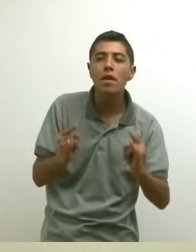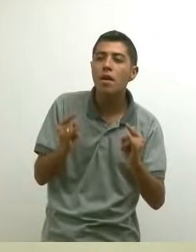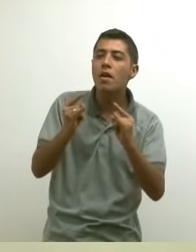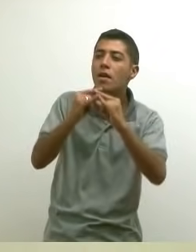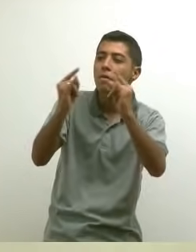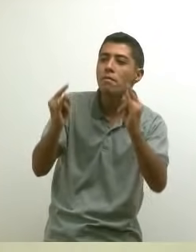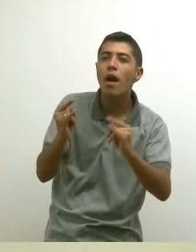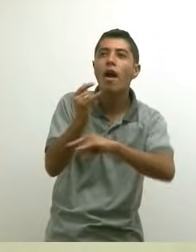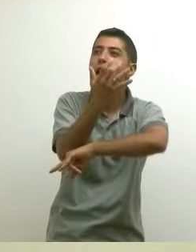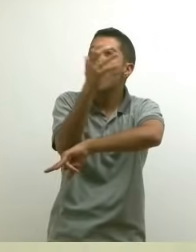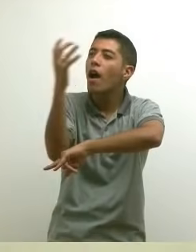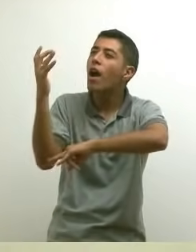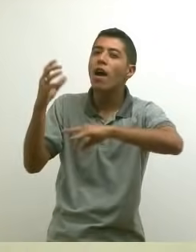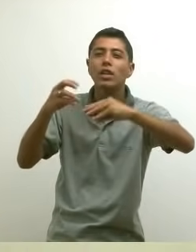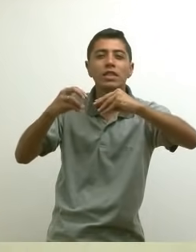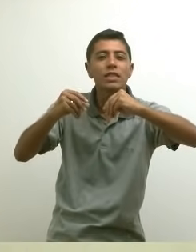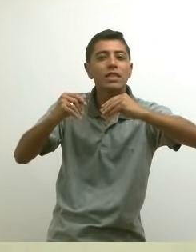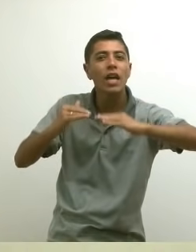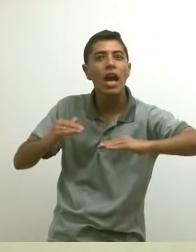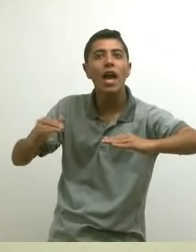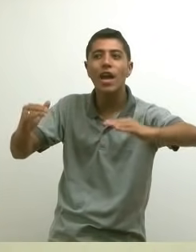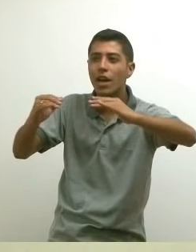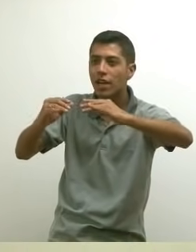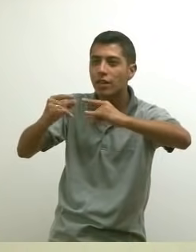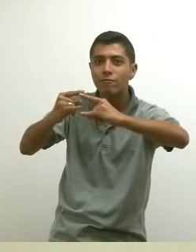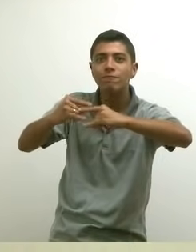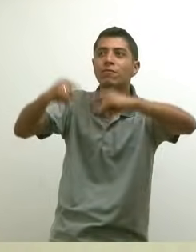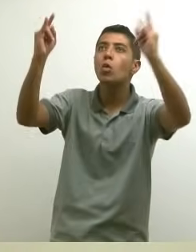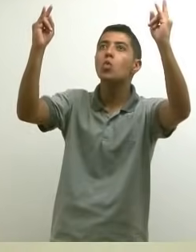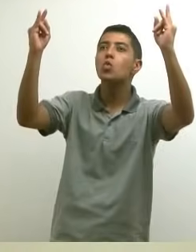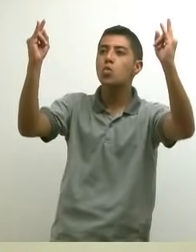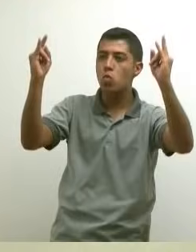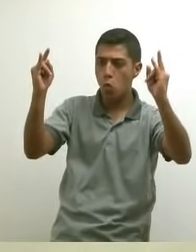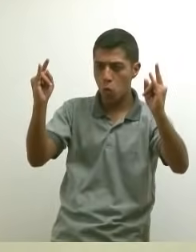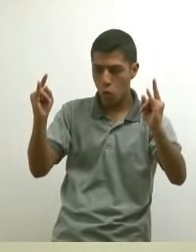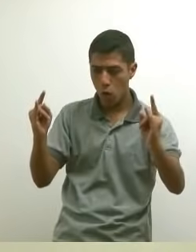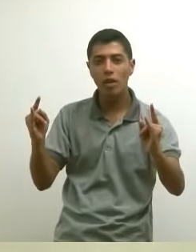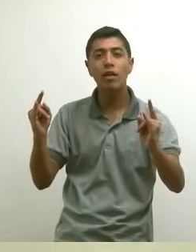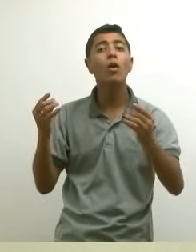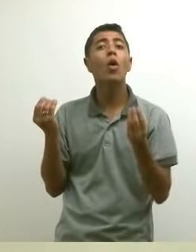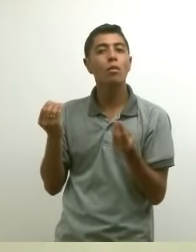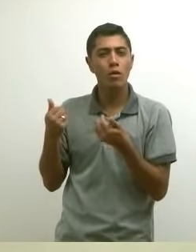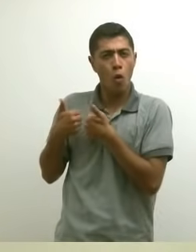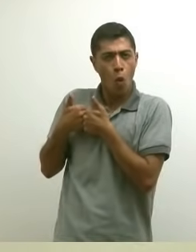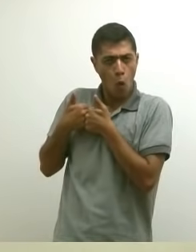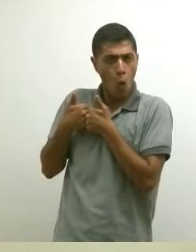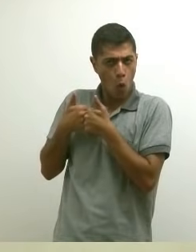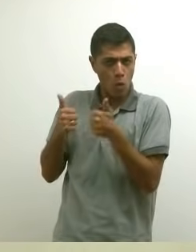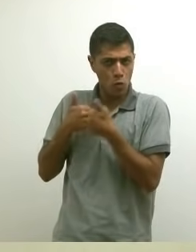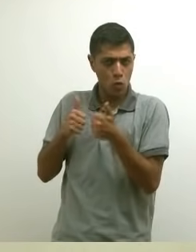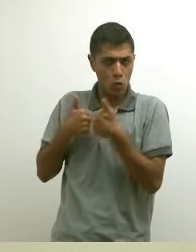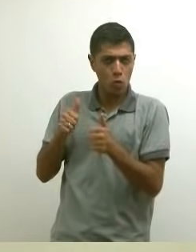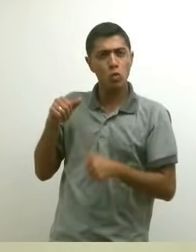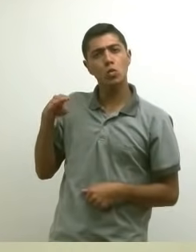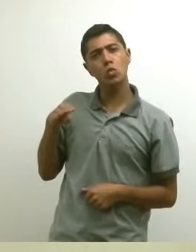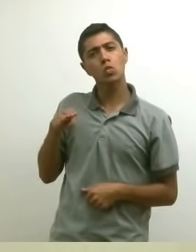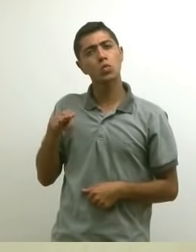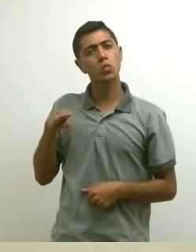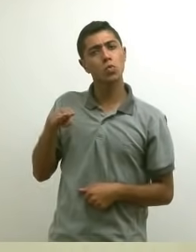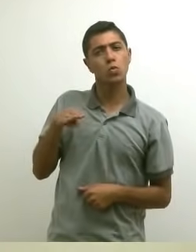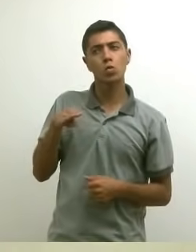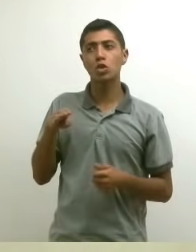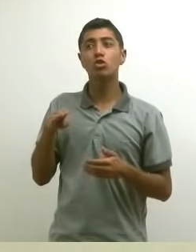eles chegam de ônibus no acampamento aí sai a pé para o george é o pai a mãe